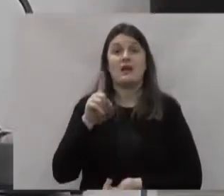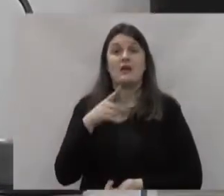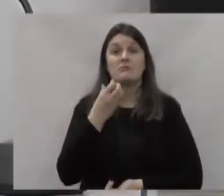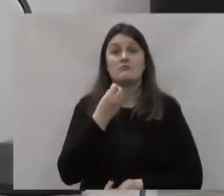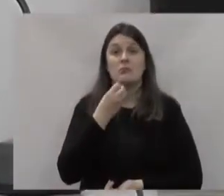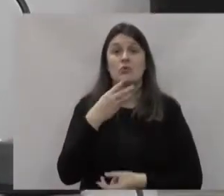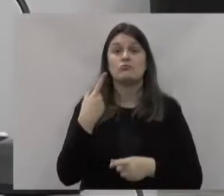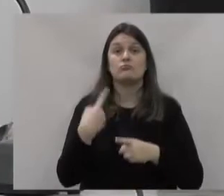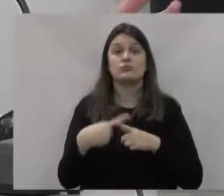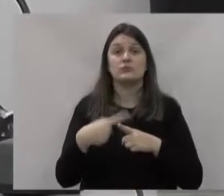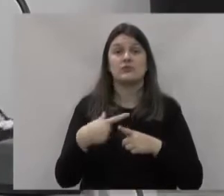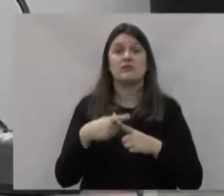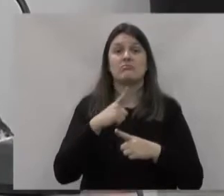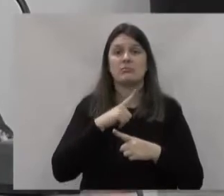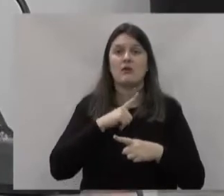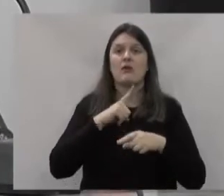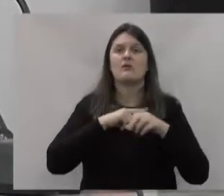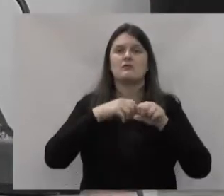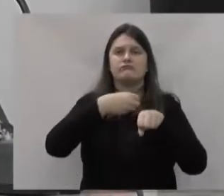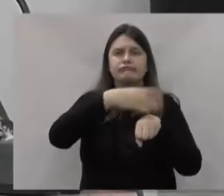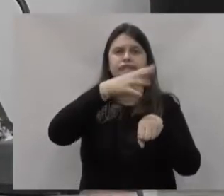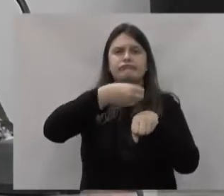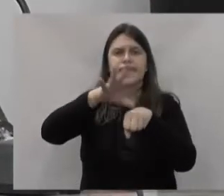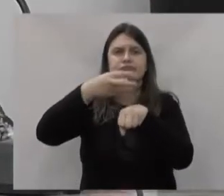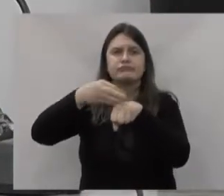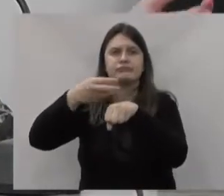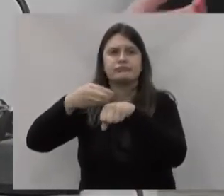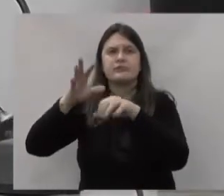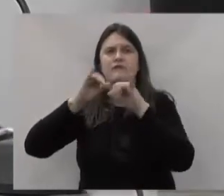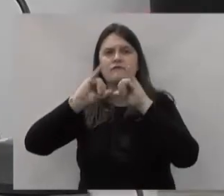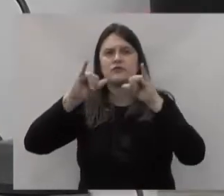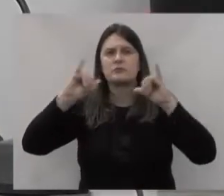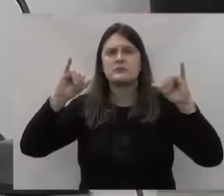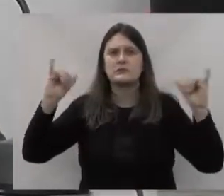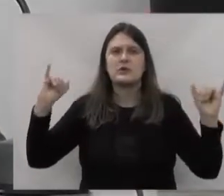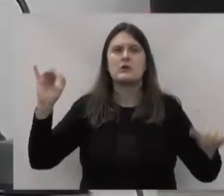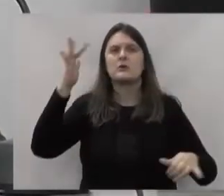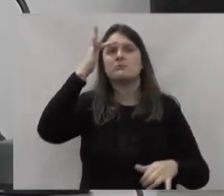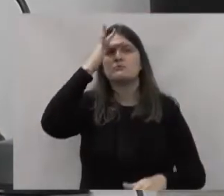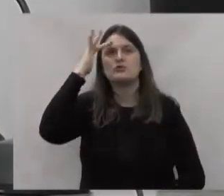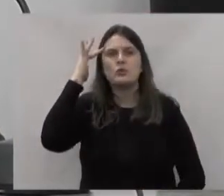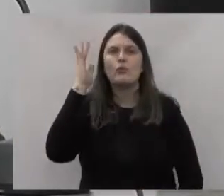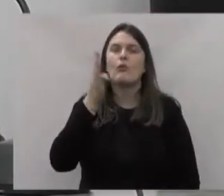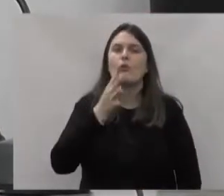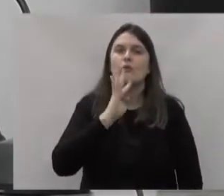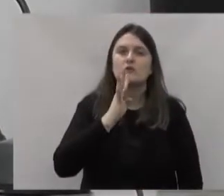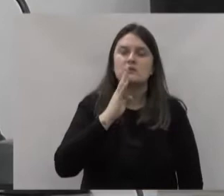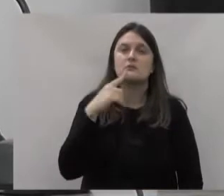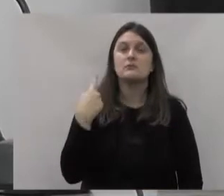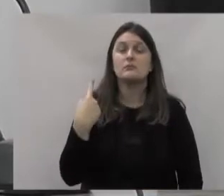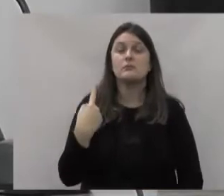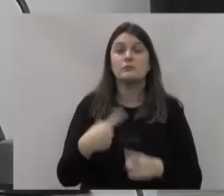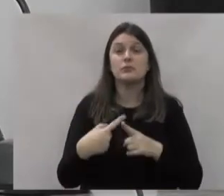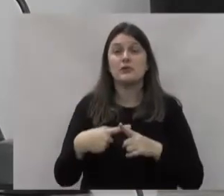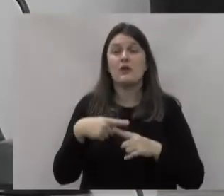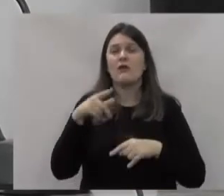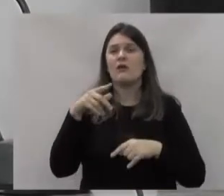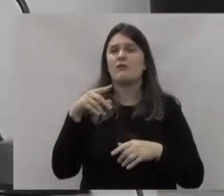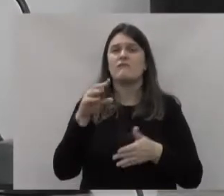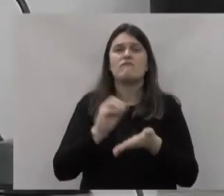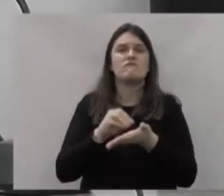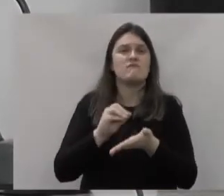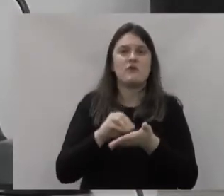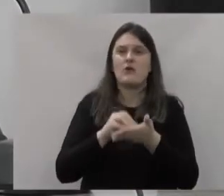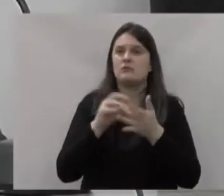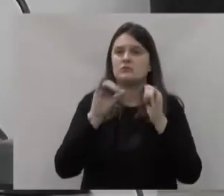isso, porque elas trouxeram mais informações e conhecimento às pessoas, porque a gente ainda tem muito desconhecimento